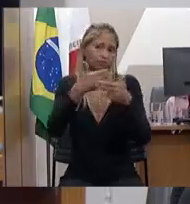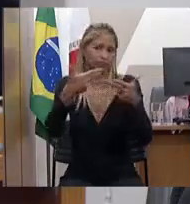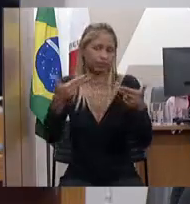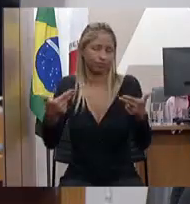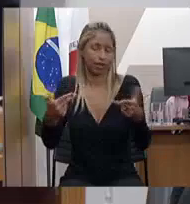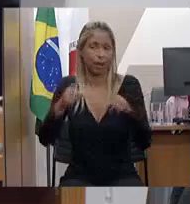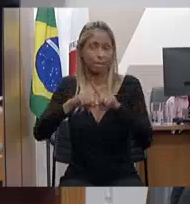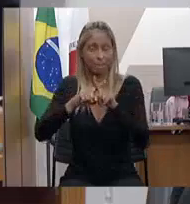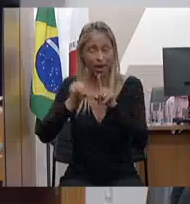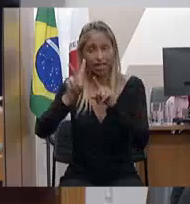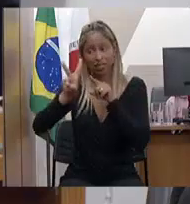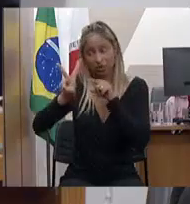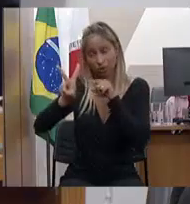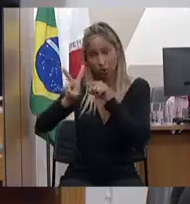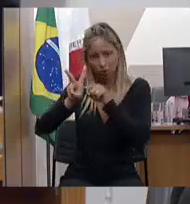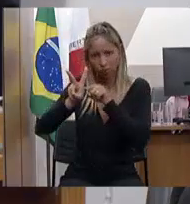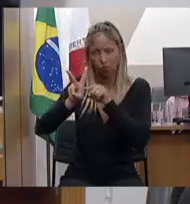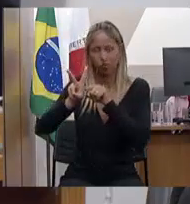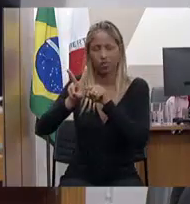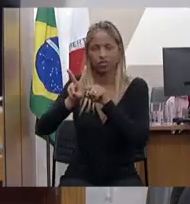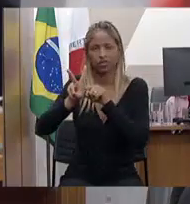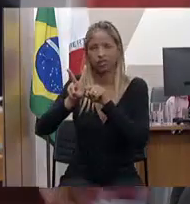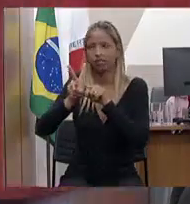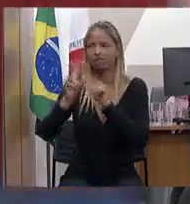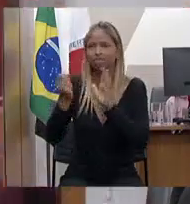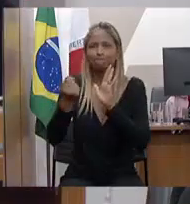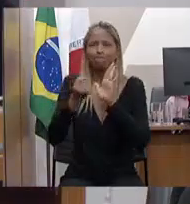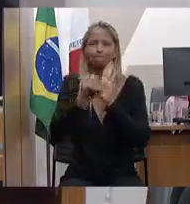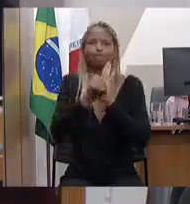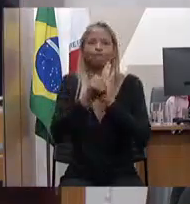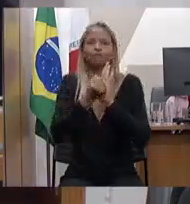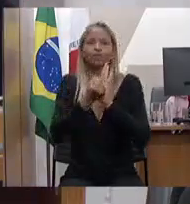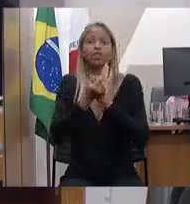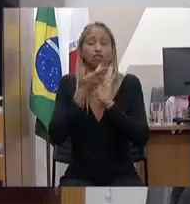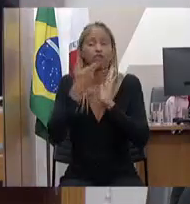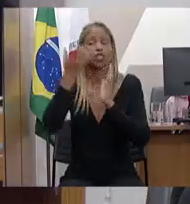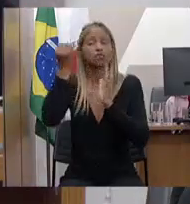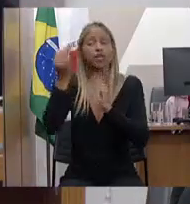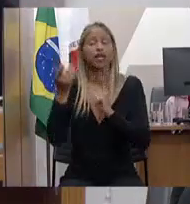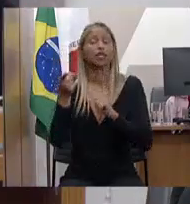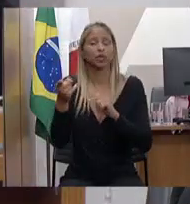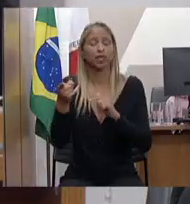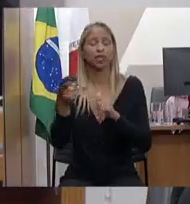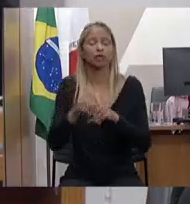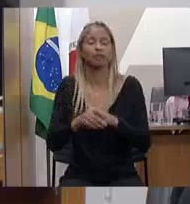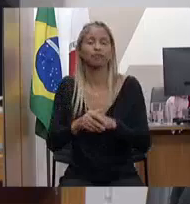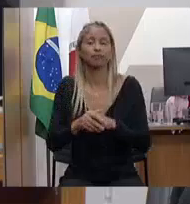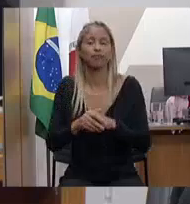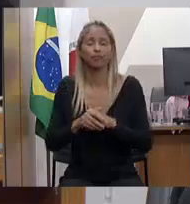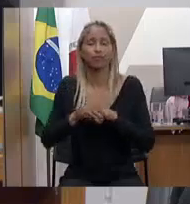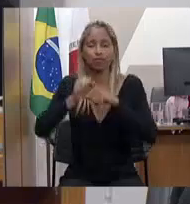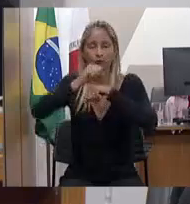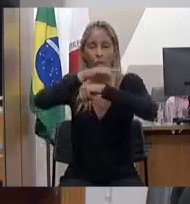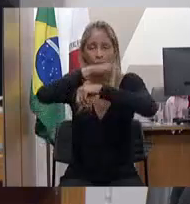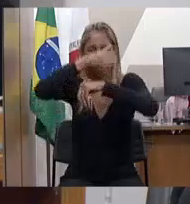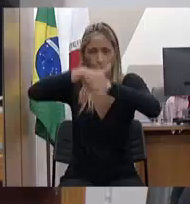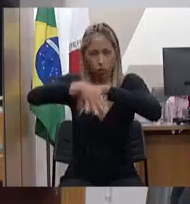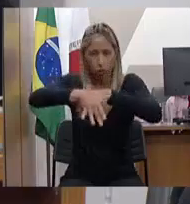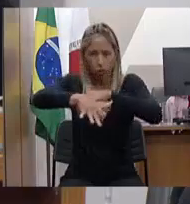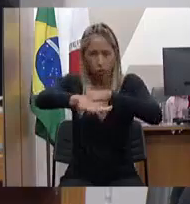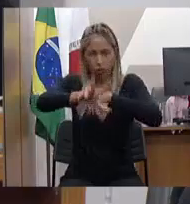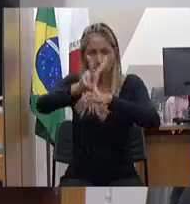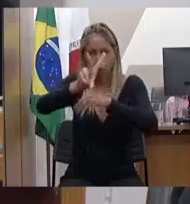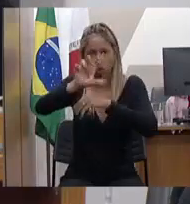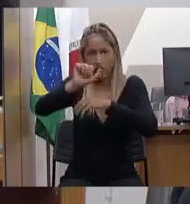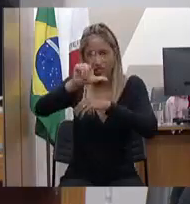dois foram muito marcantes e foram citados aqui que foi o rompimento da barragem